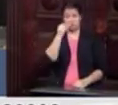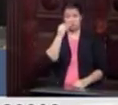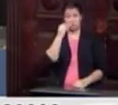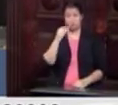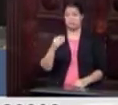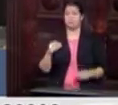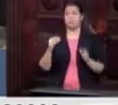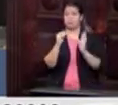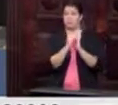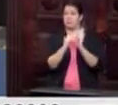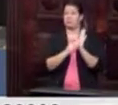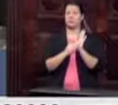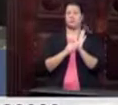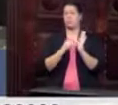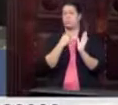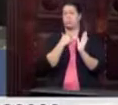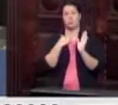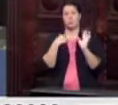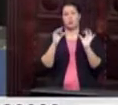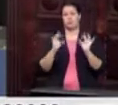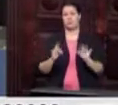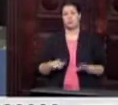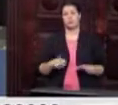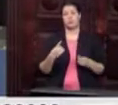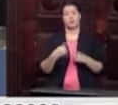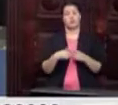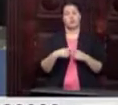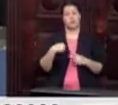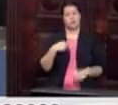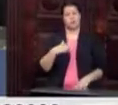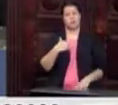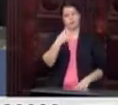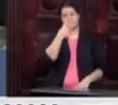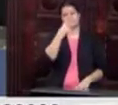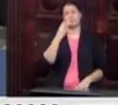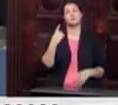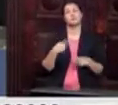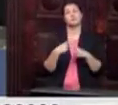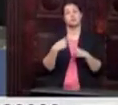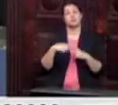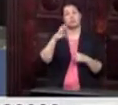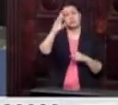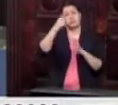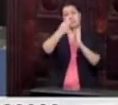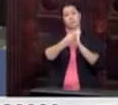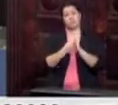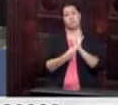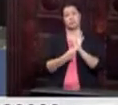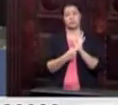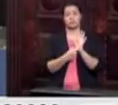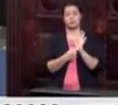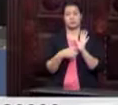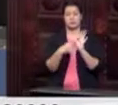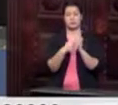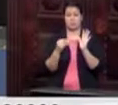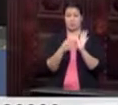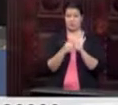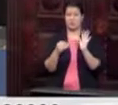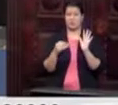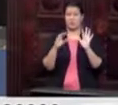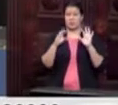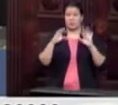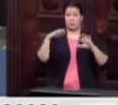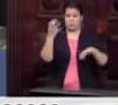não poderá ser cumprido. E aí me surpreende que o relator dessa matéria no